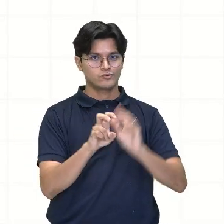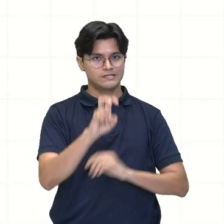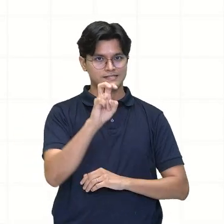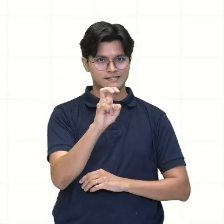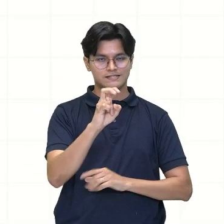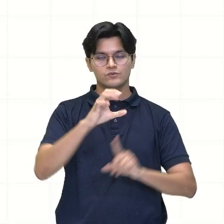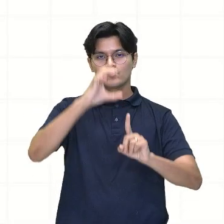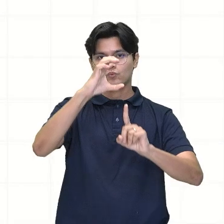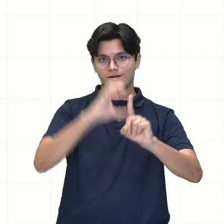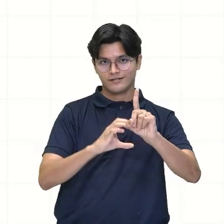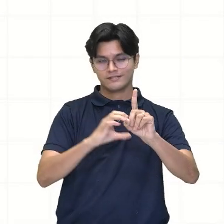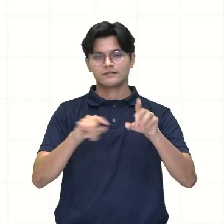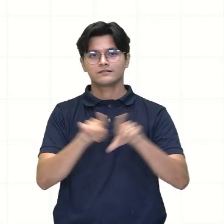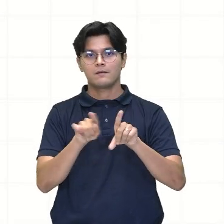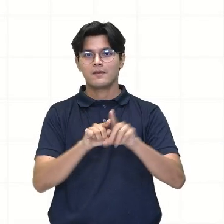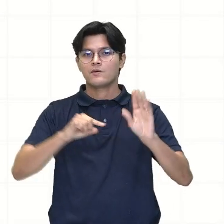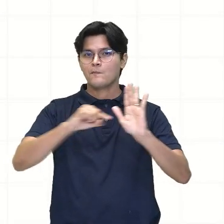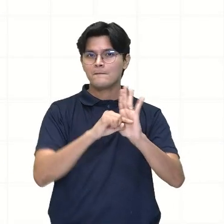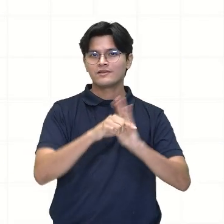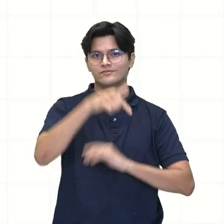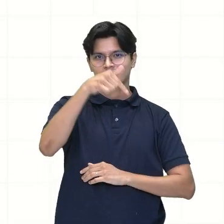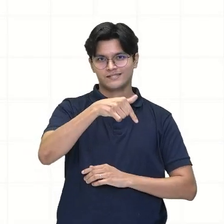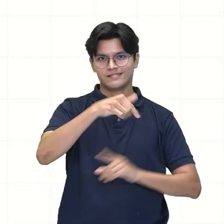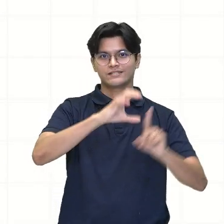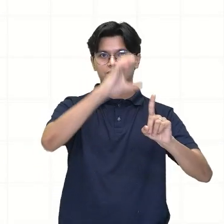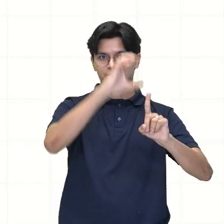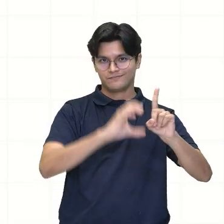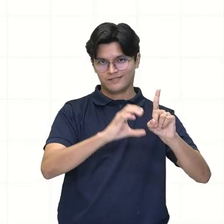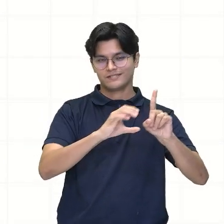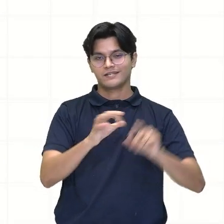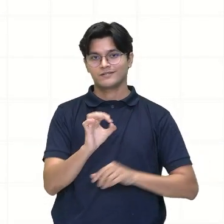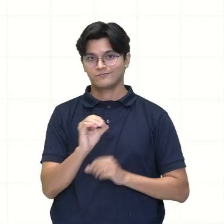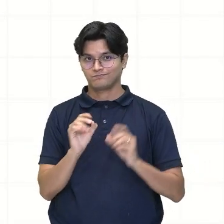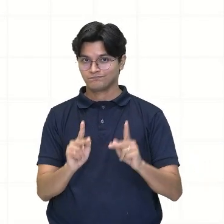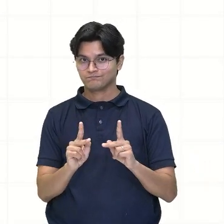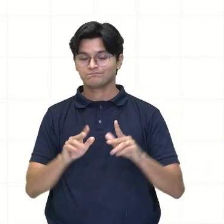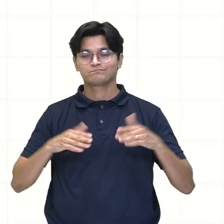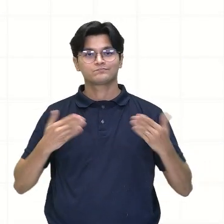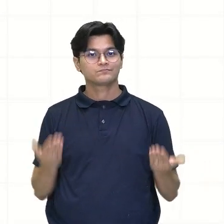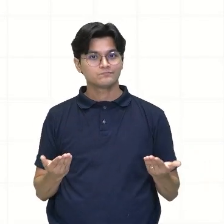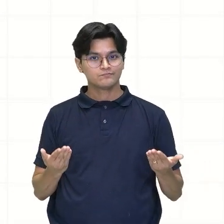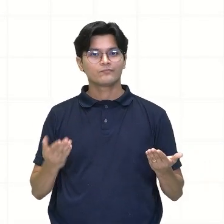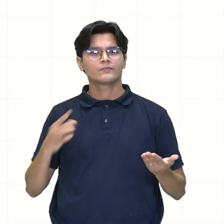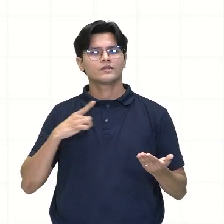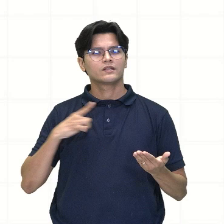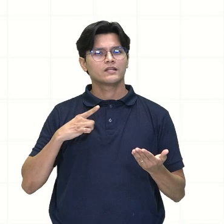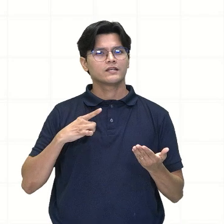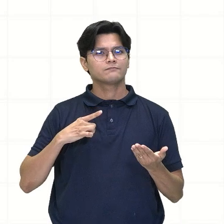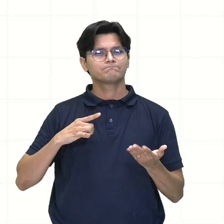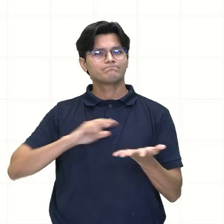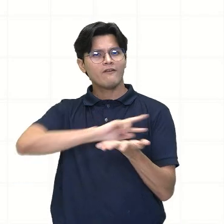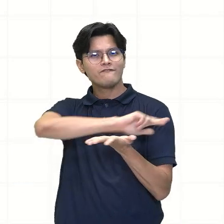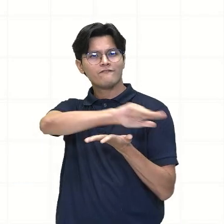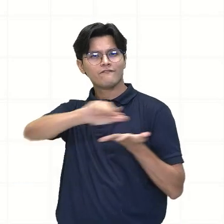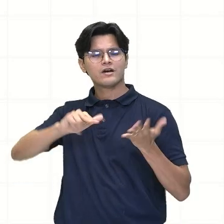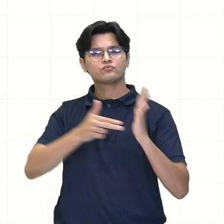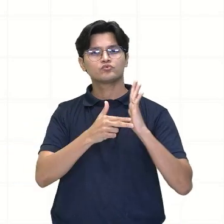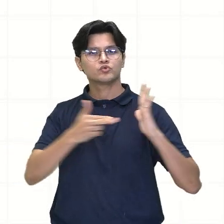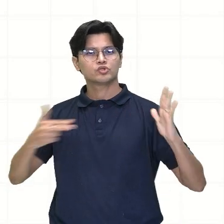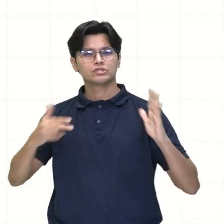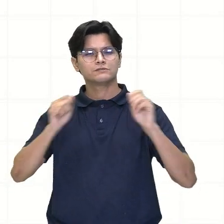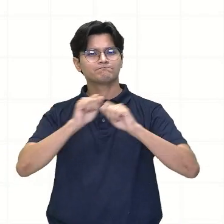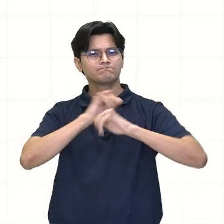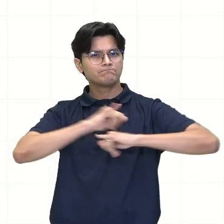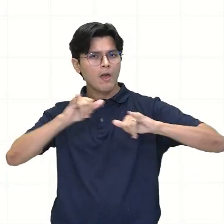e menos 7 graus Celsius. Tá bom? Então temos aí muitas notícias que aparecem